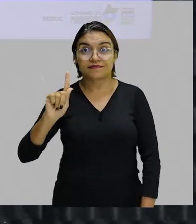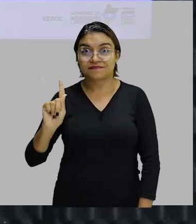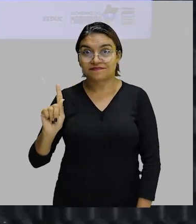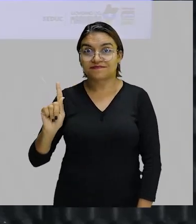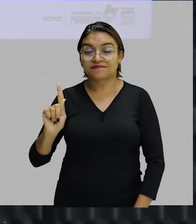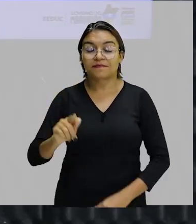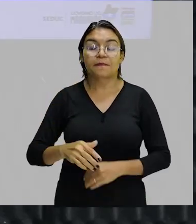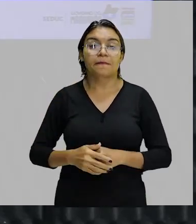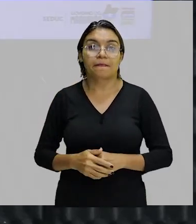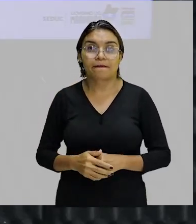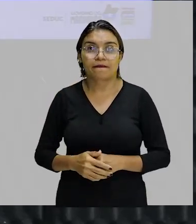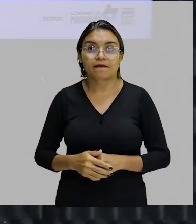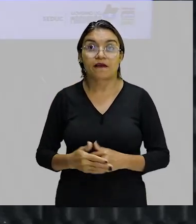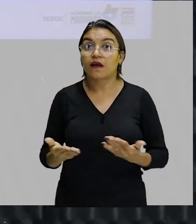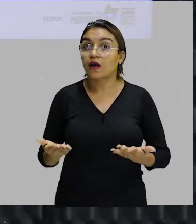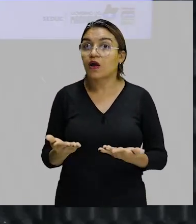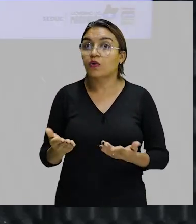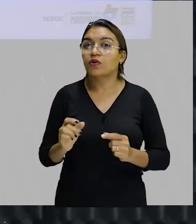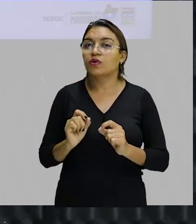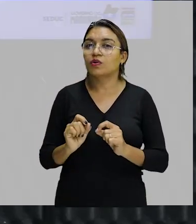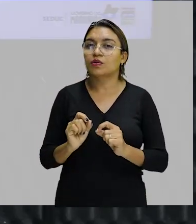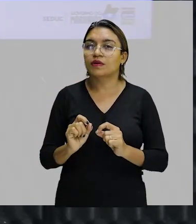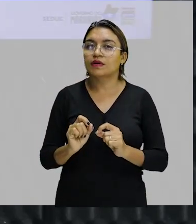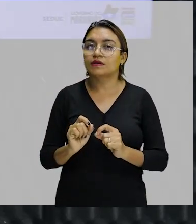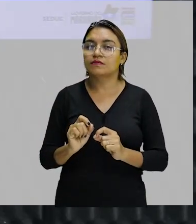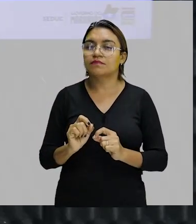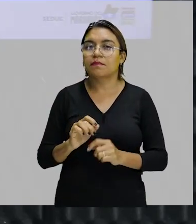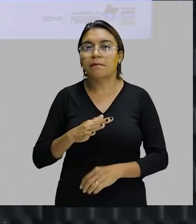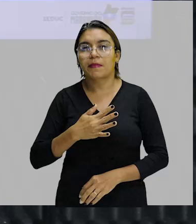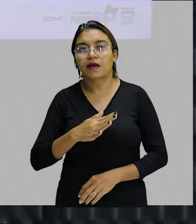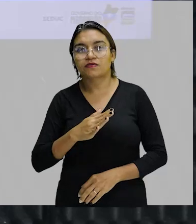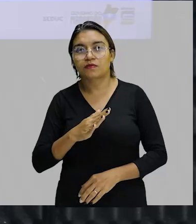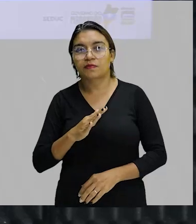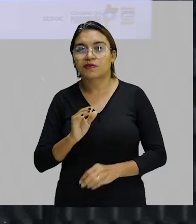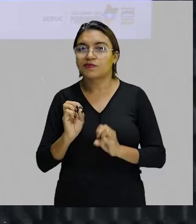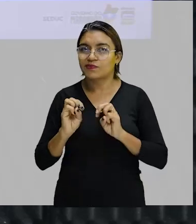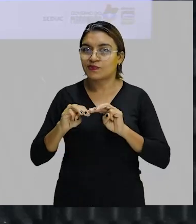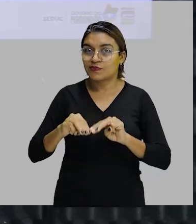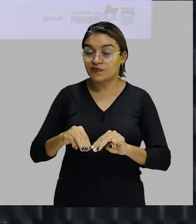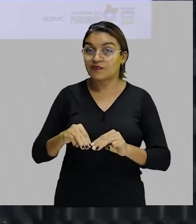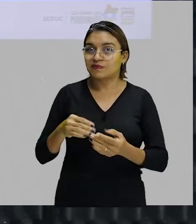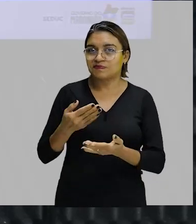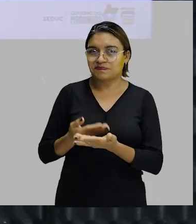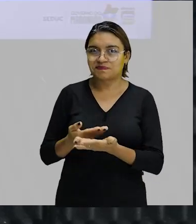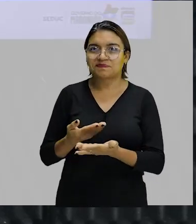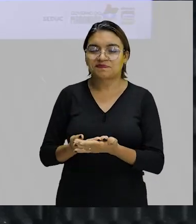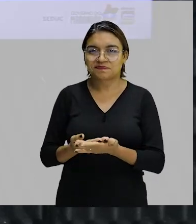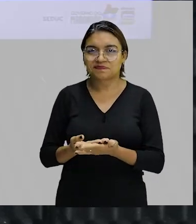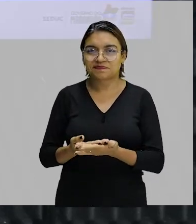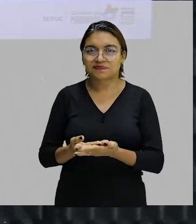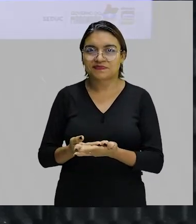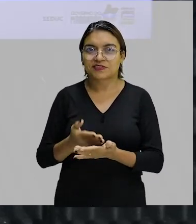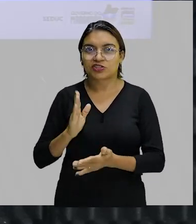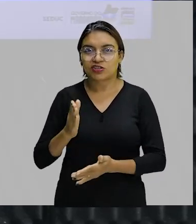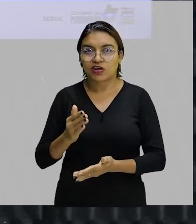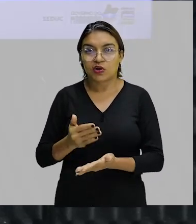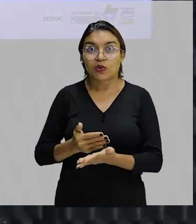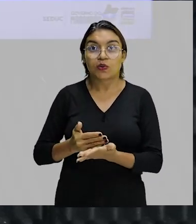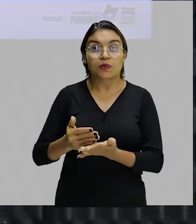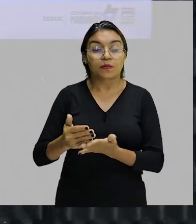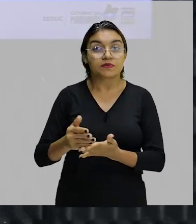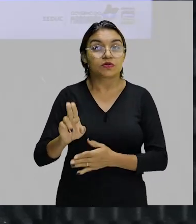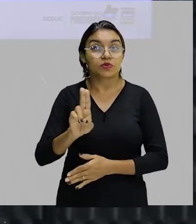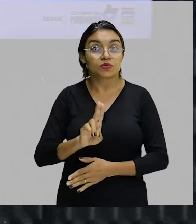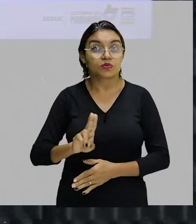No caso, neste momento, nós estamos já na parte final desse estudo. Nós já vamos fazer uso